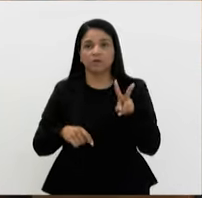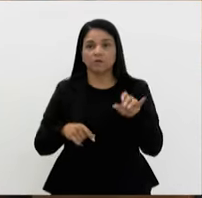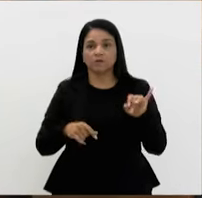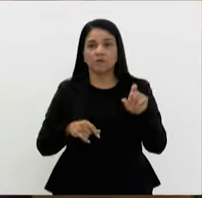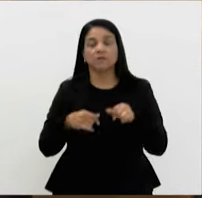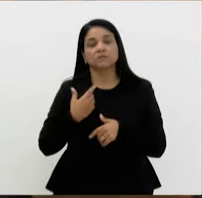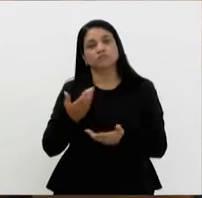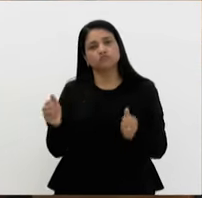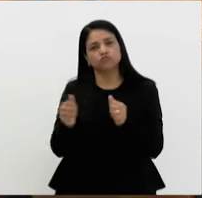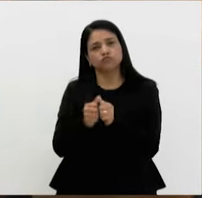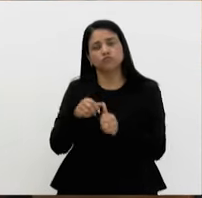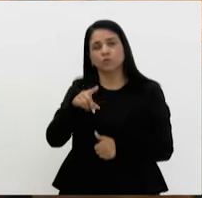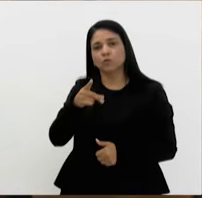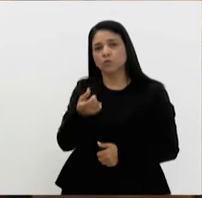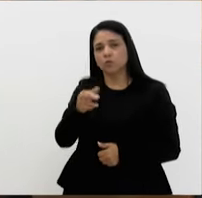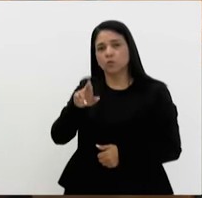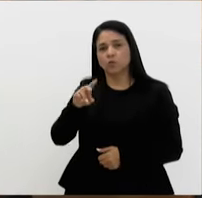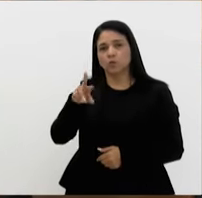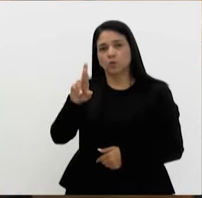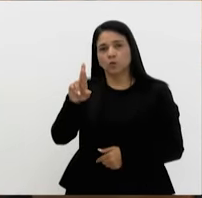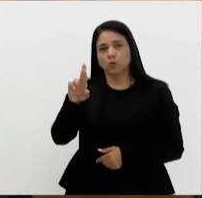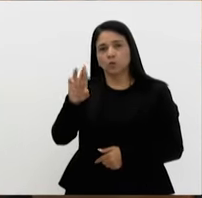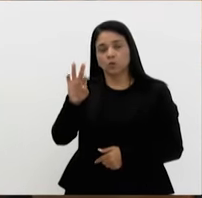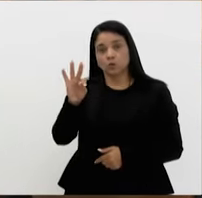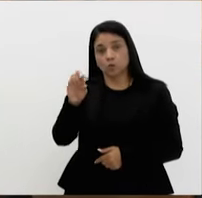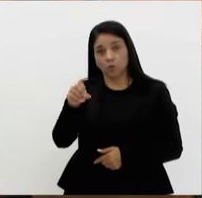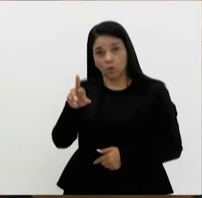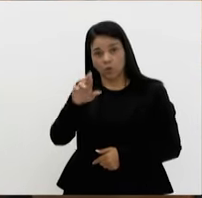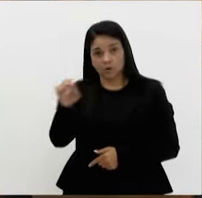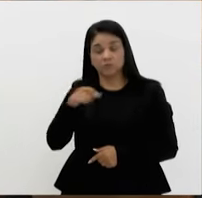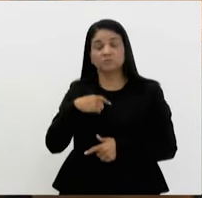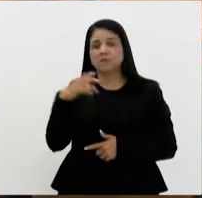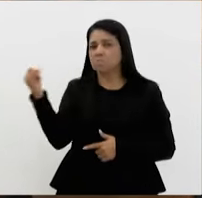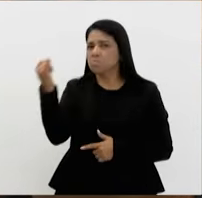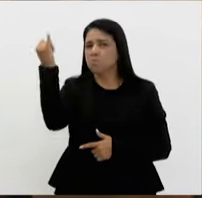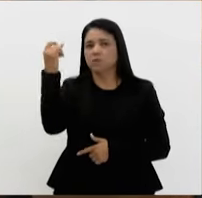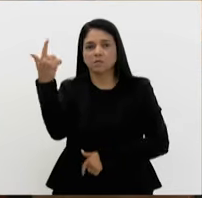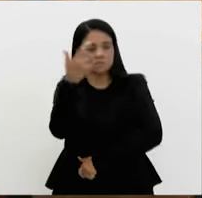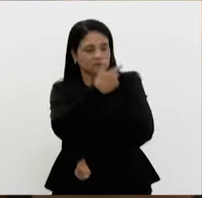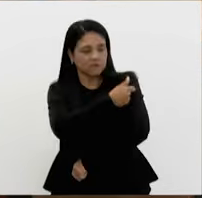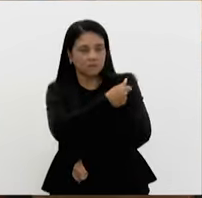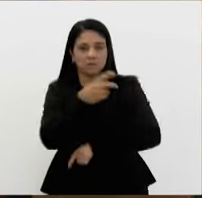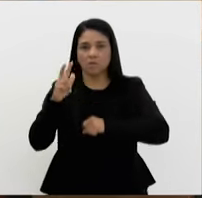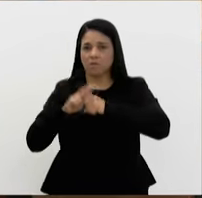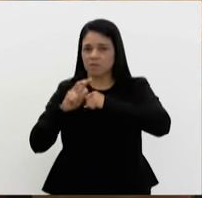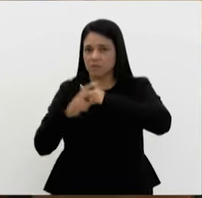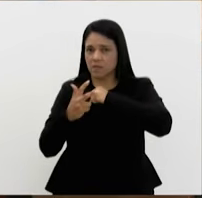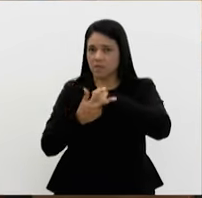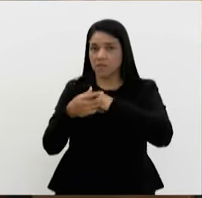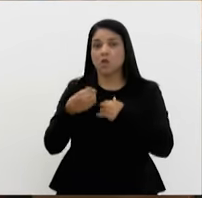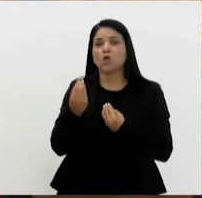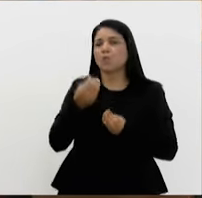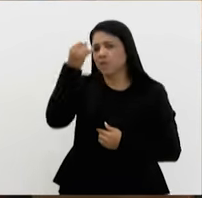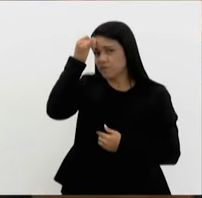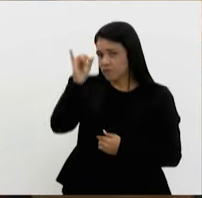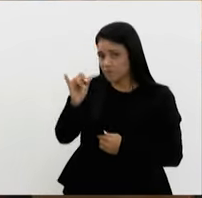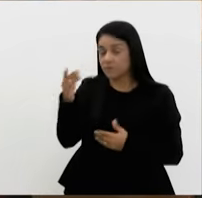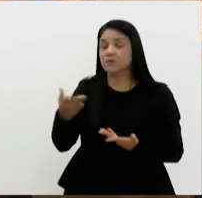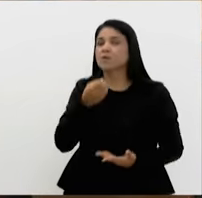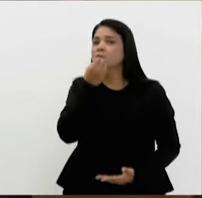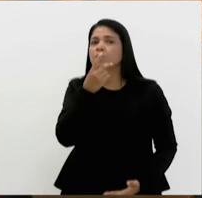Torres, para falar sobre a importância da vacinação contra a dengue e como se prevenir contra a doença. Bom dia, Paulo